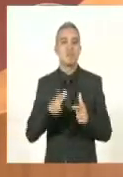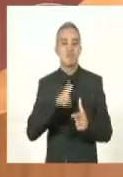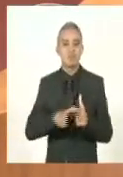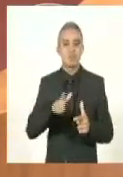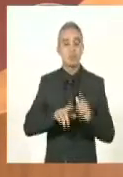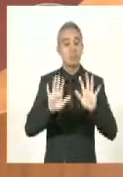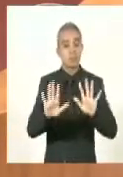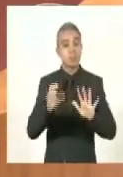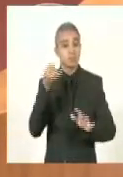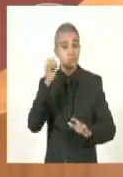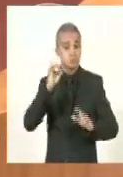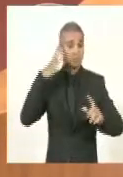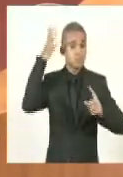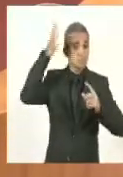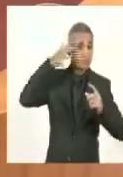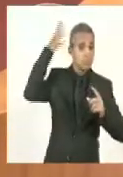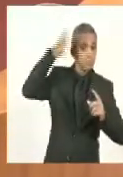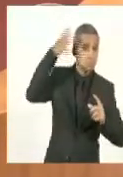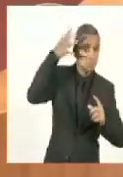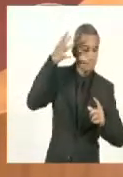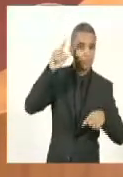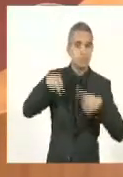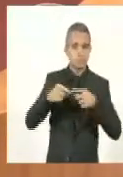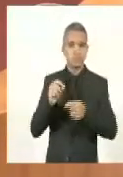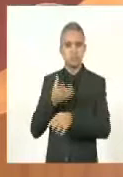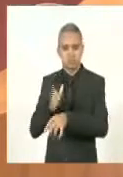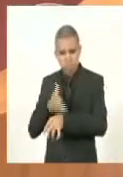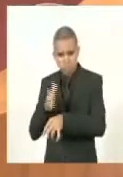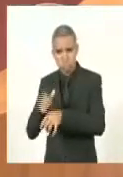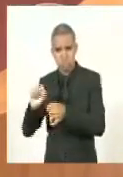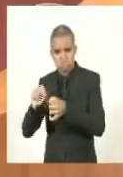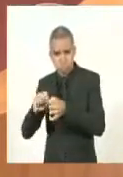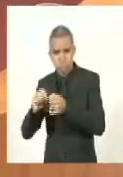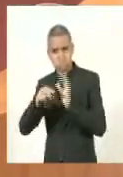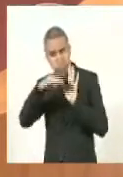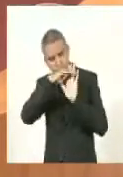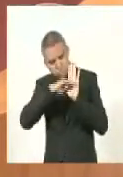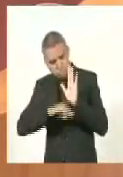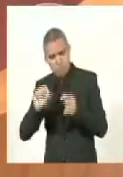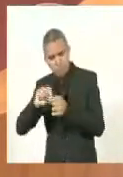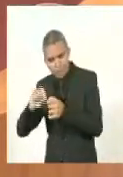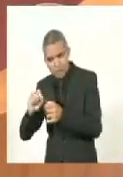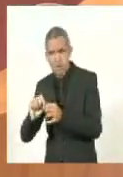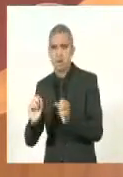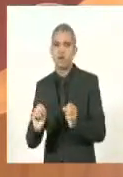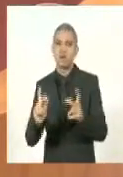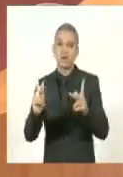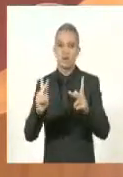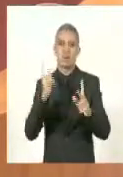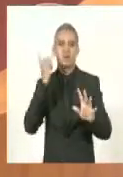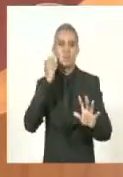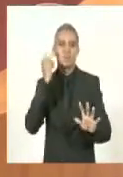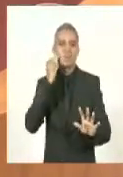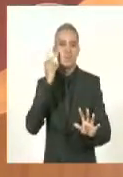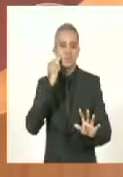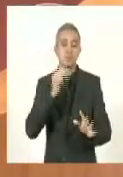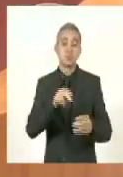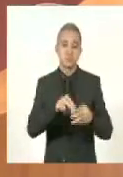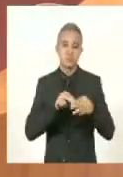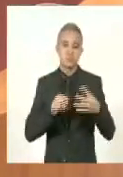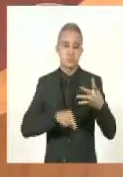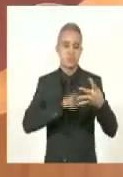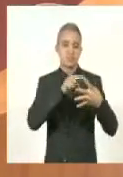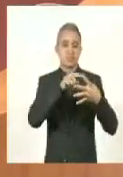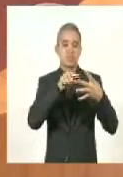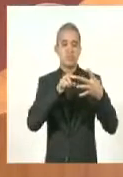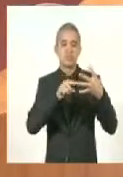problema nenhum. Deputado Adriano. Só para finalizar. Então, 4 prioridades que foi listada pela SECOM. Primeira, políticas